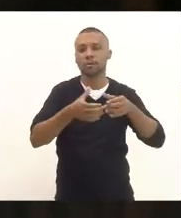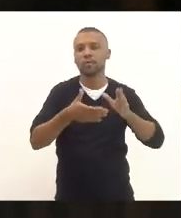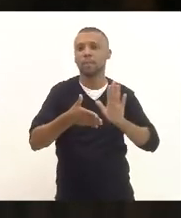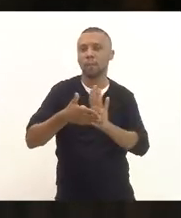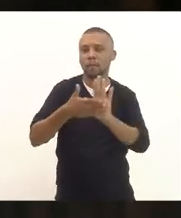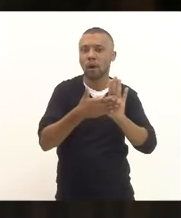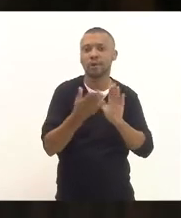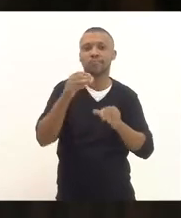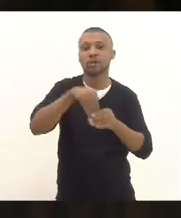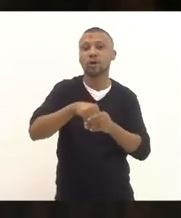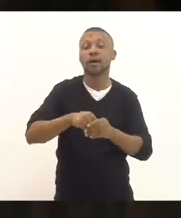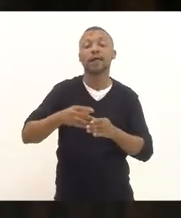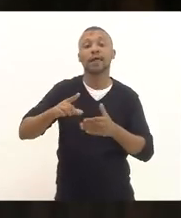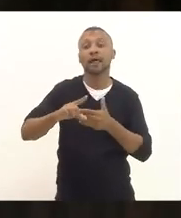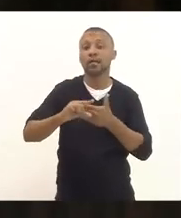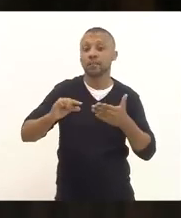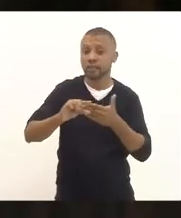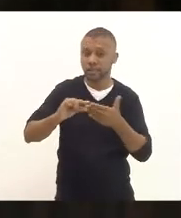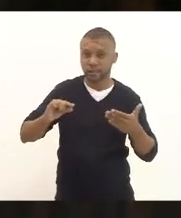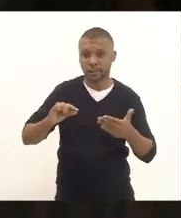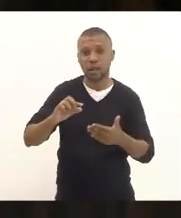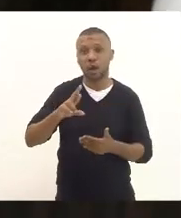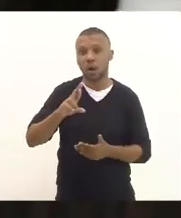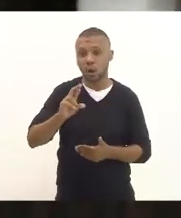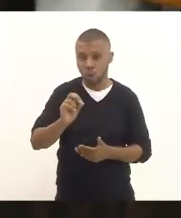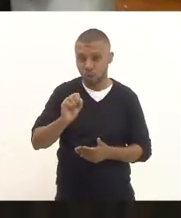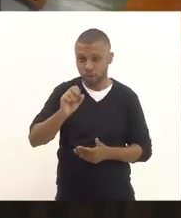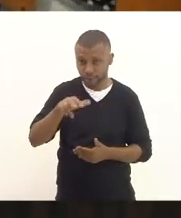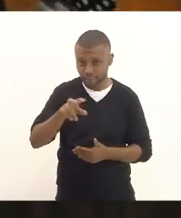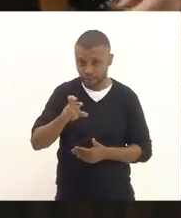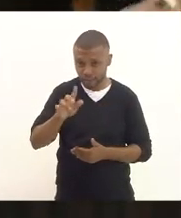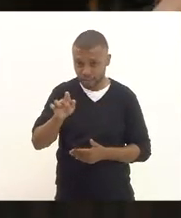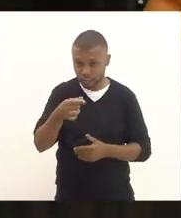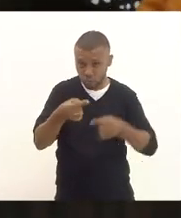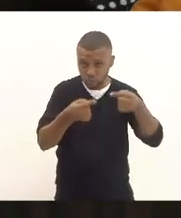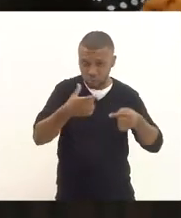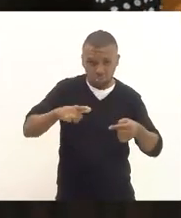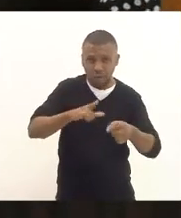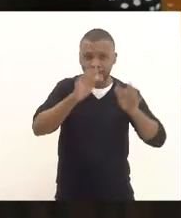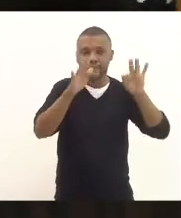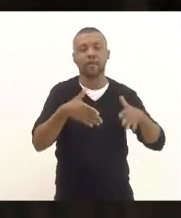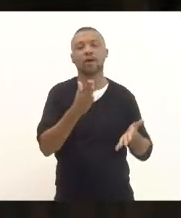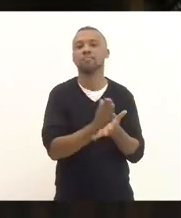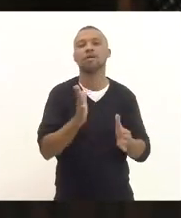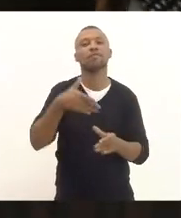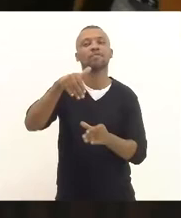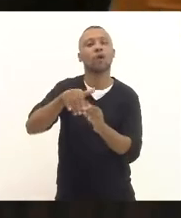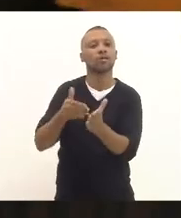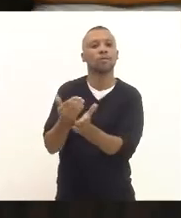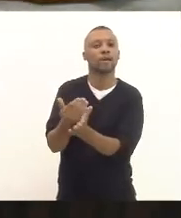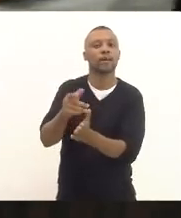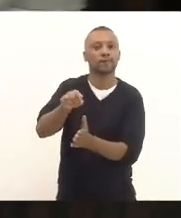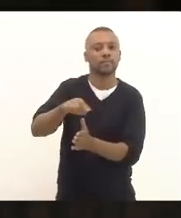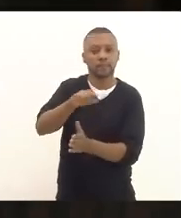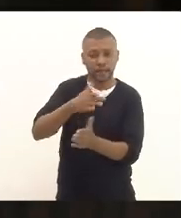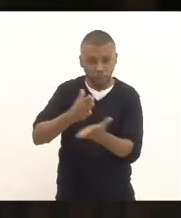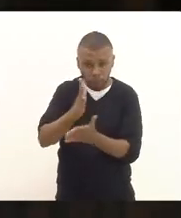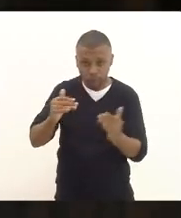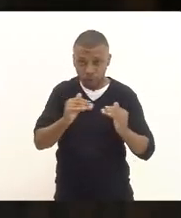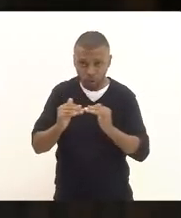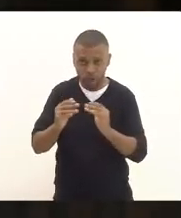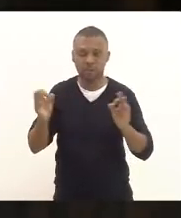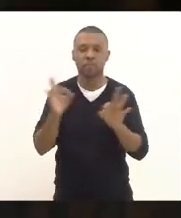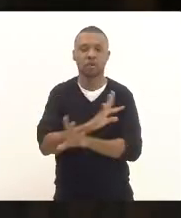relator Deputado rosenverg Reis em discussão 90 de Queira discutir se a discussão e votação dos que aprovam permaneçam